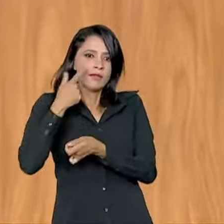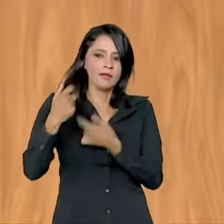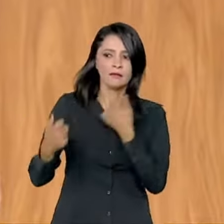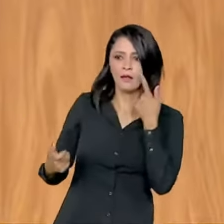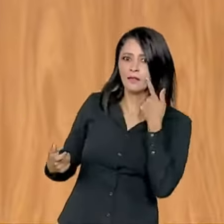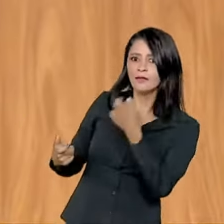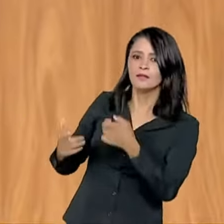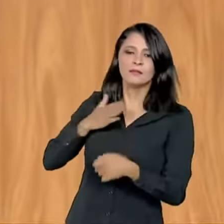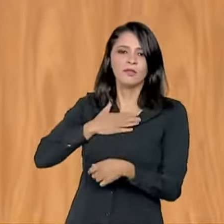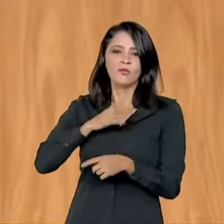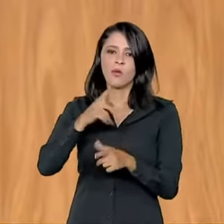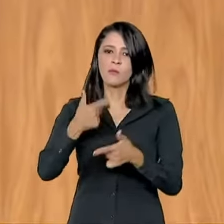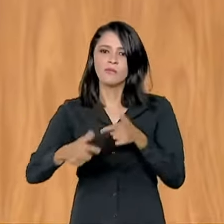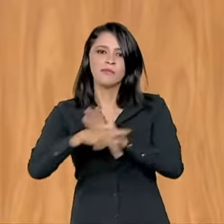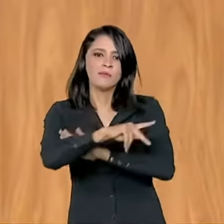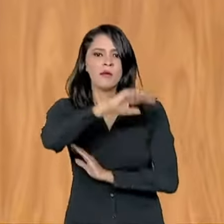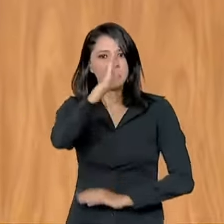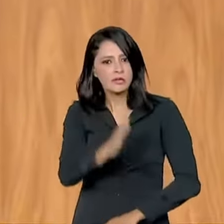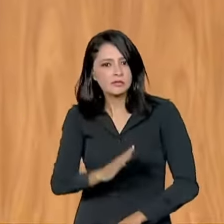Então, não é um problema entre Brasil e França.